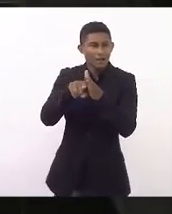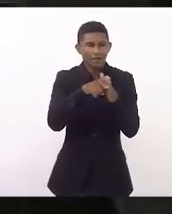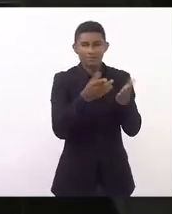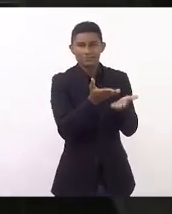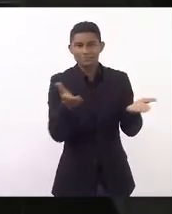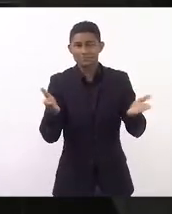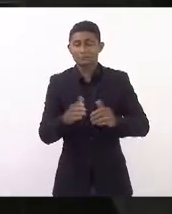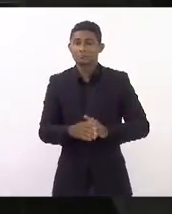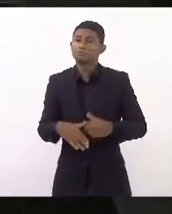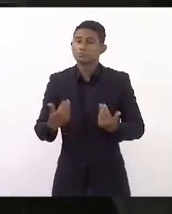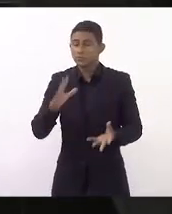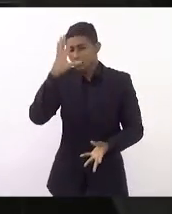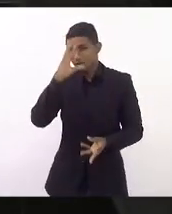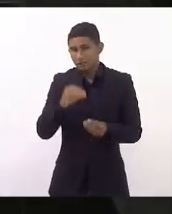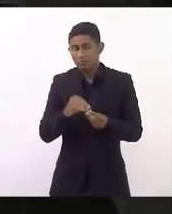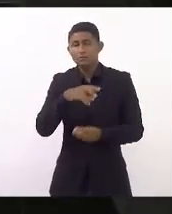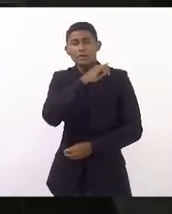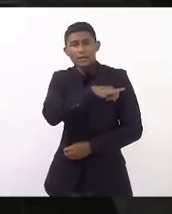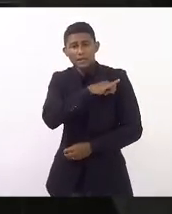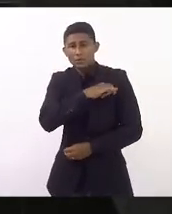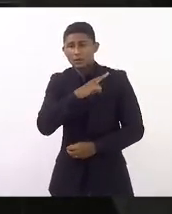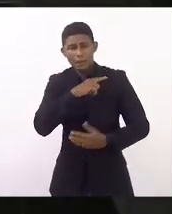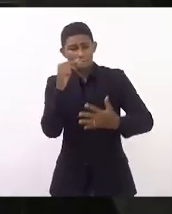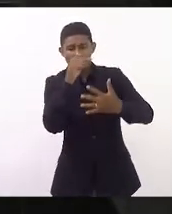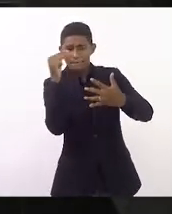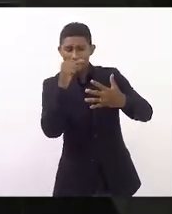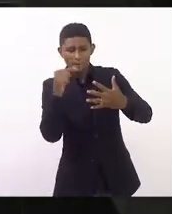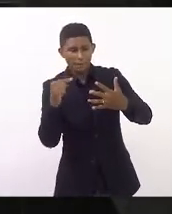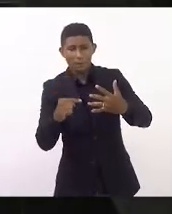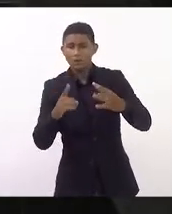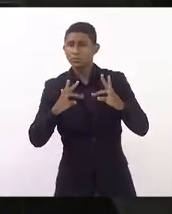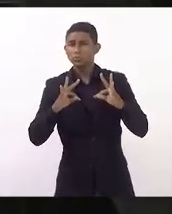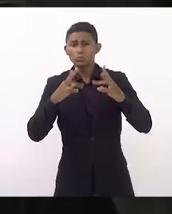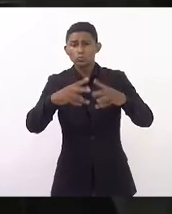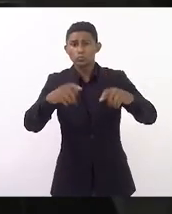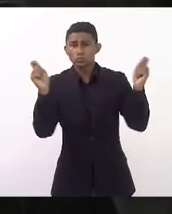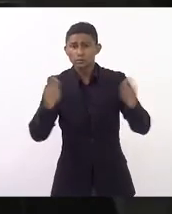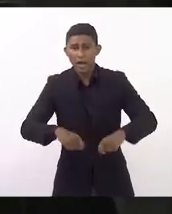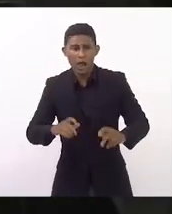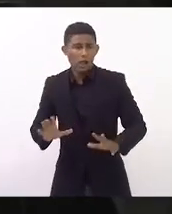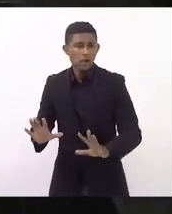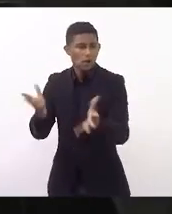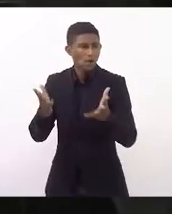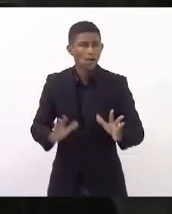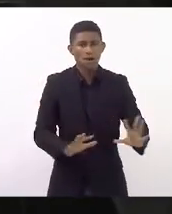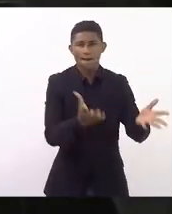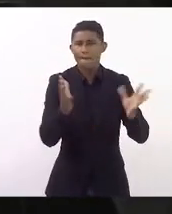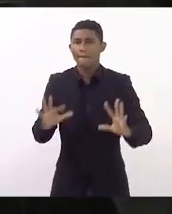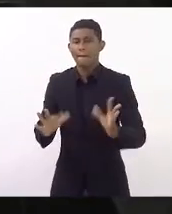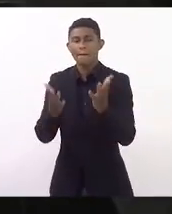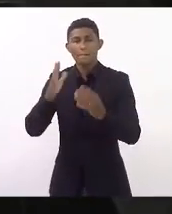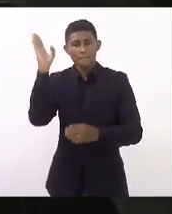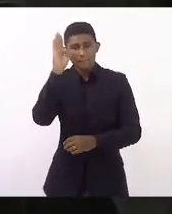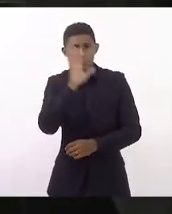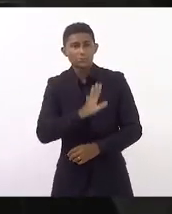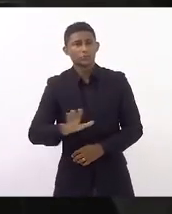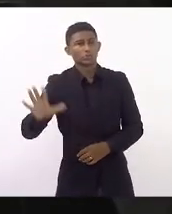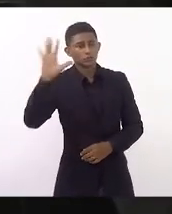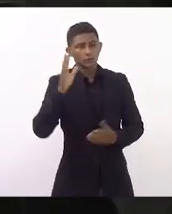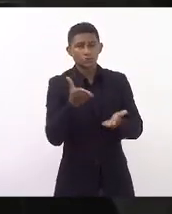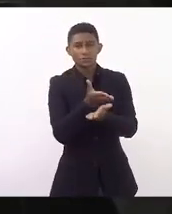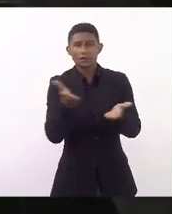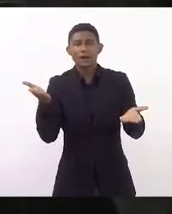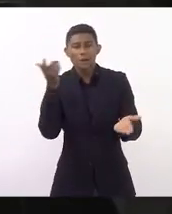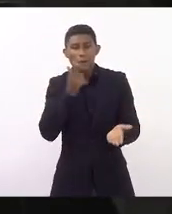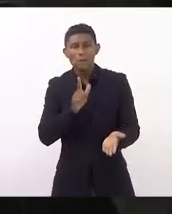Rio de Janeiro tem tudo, né, para estimular o Brasil, inclusive, a ter uma agenda própria de